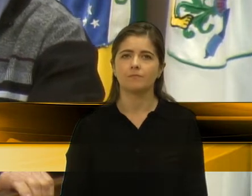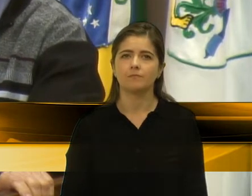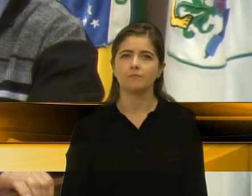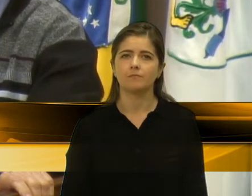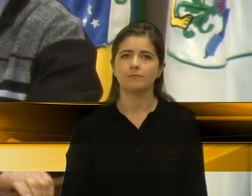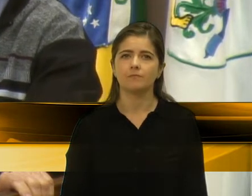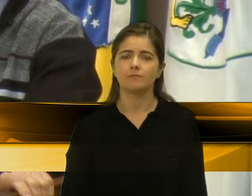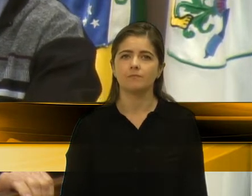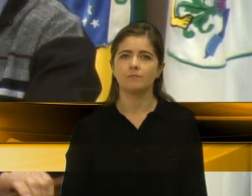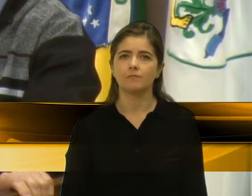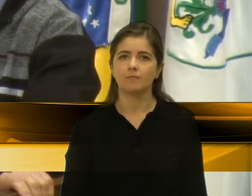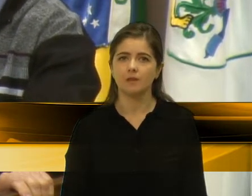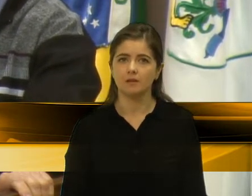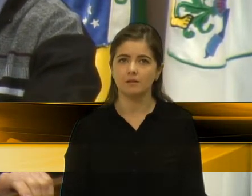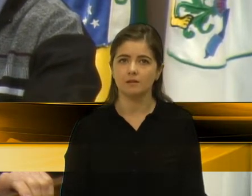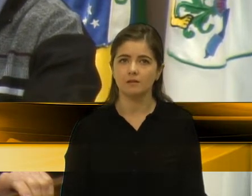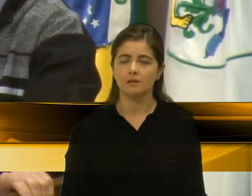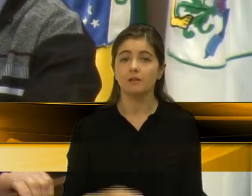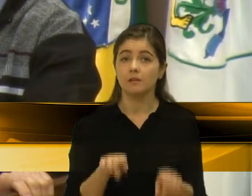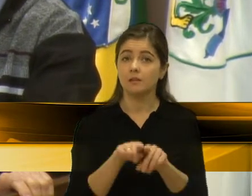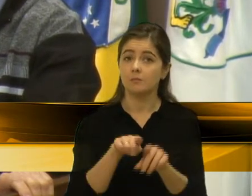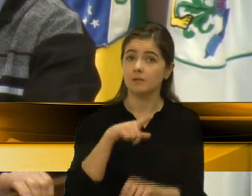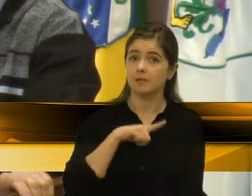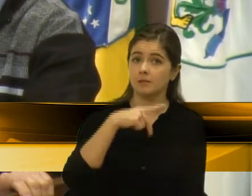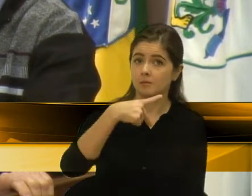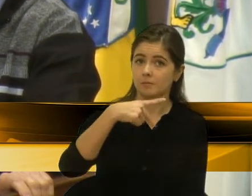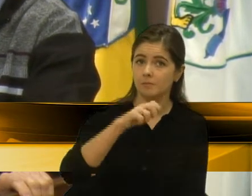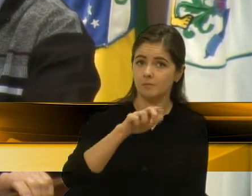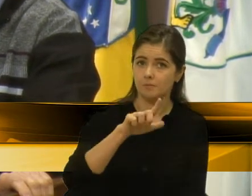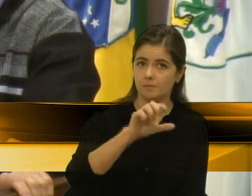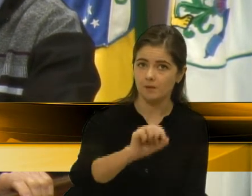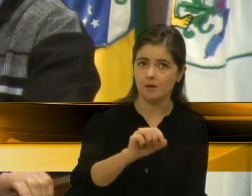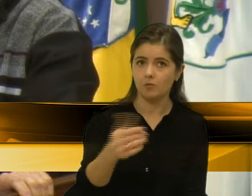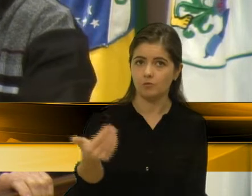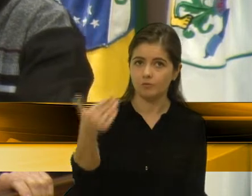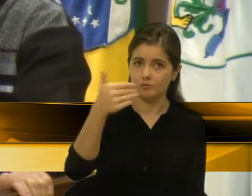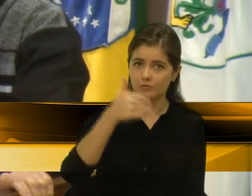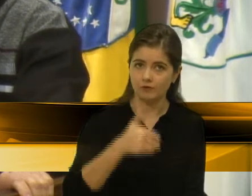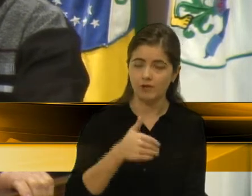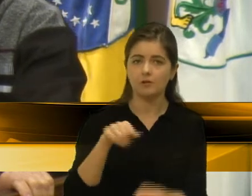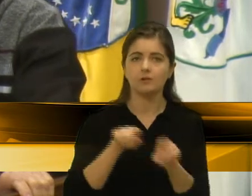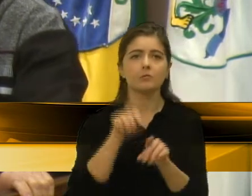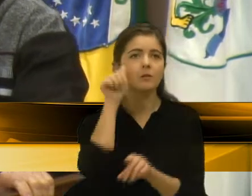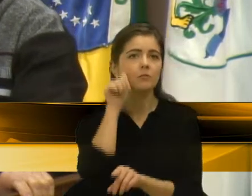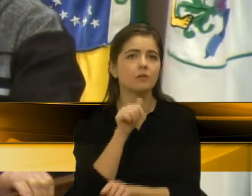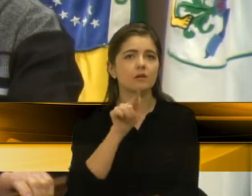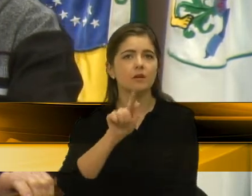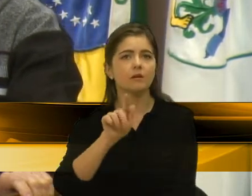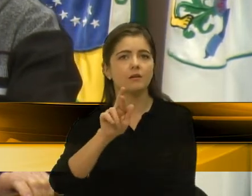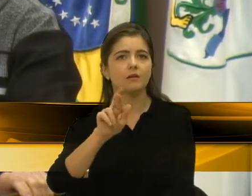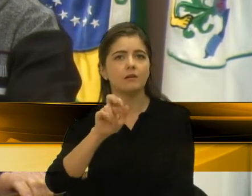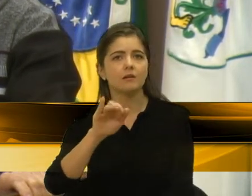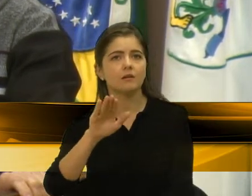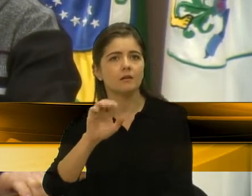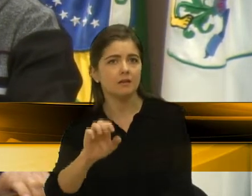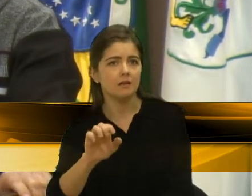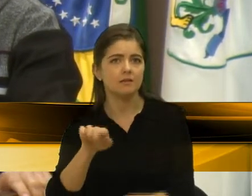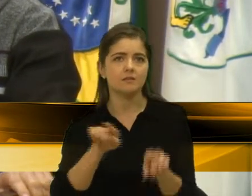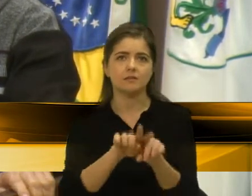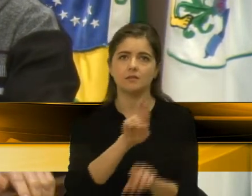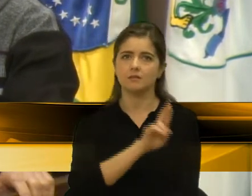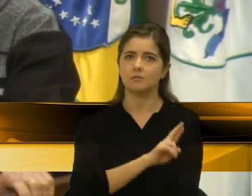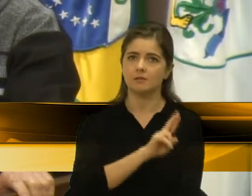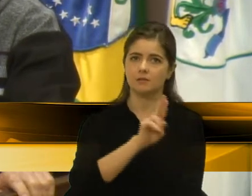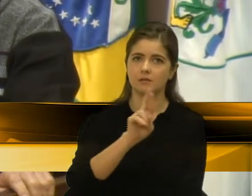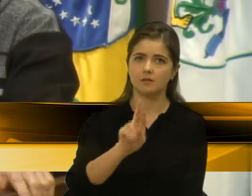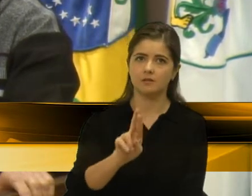temos ali também o Pedrinho, o Paulo Salsen, o Sávio, estava ali, a Grayson, está, tem mais outros representantes aí das